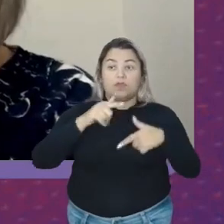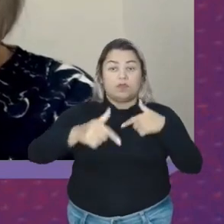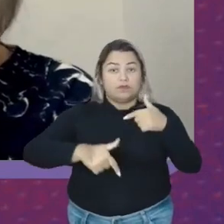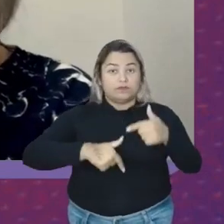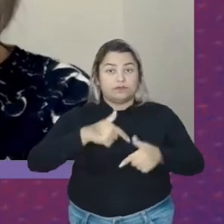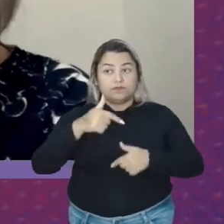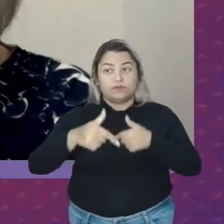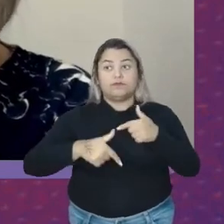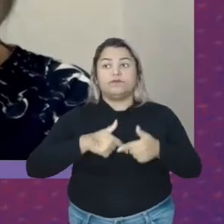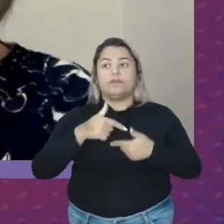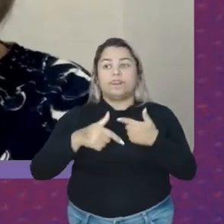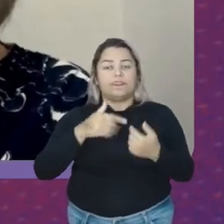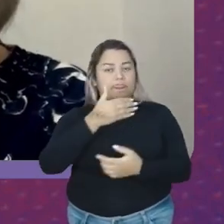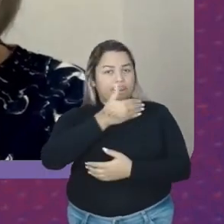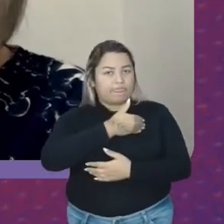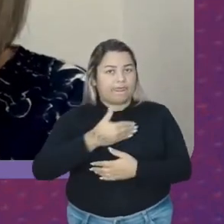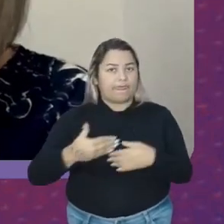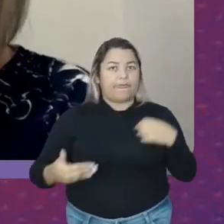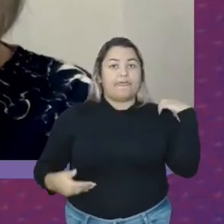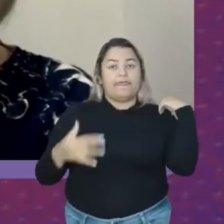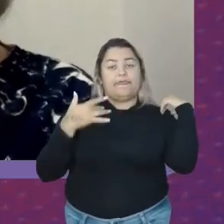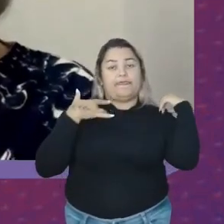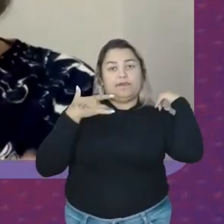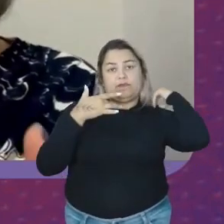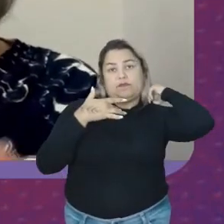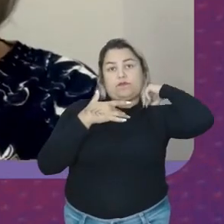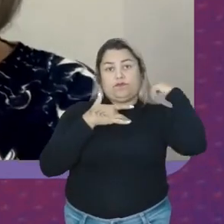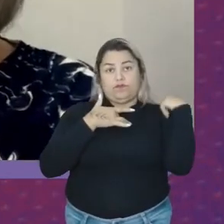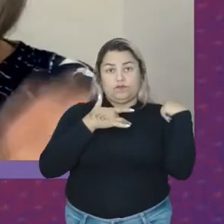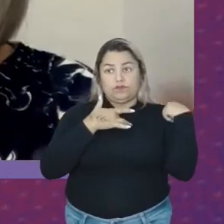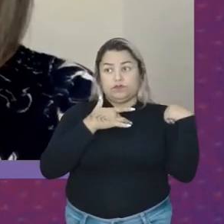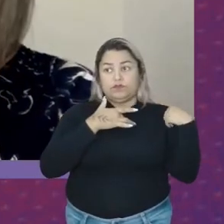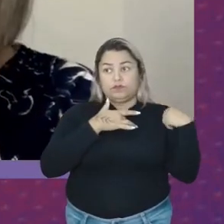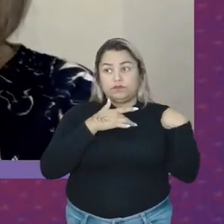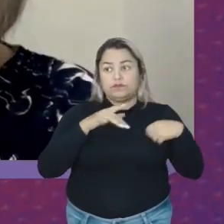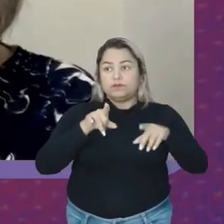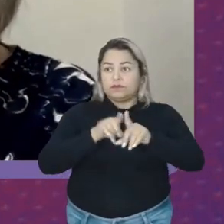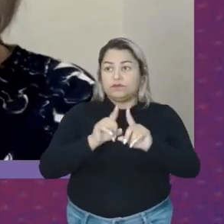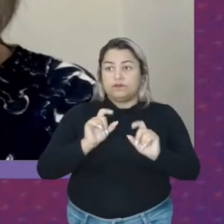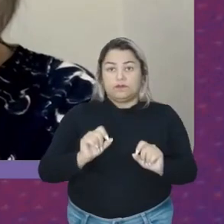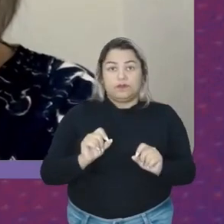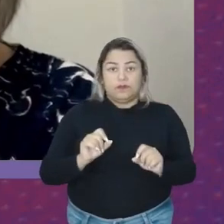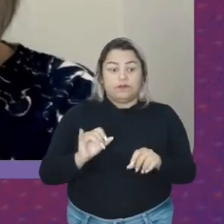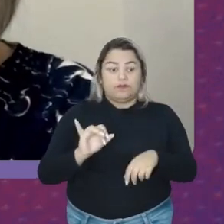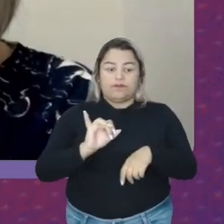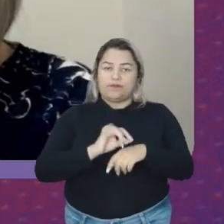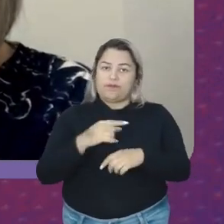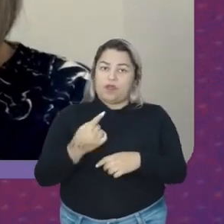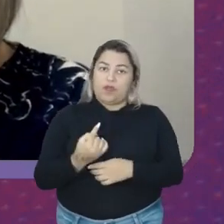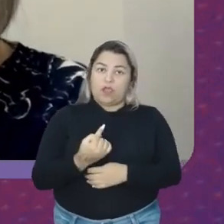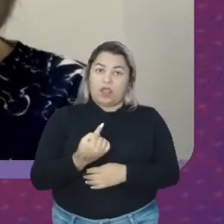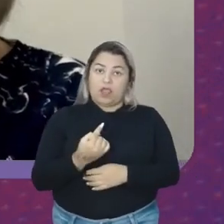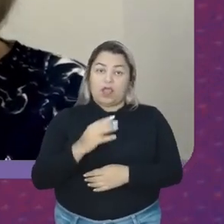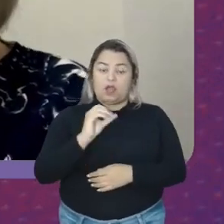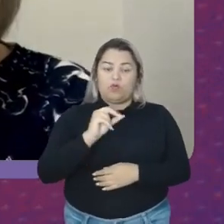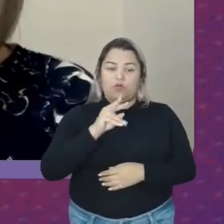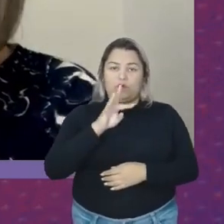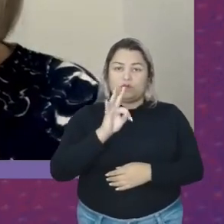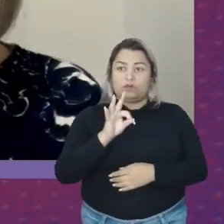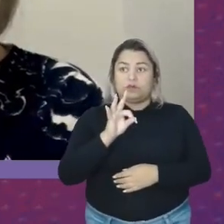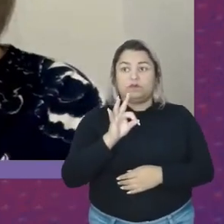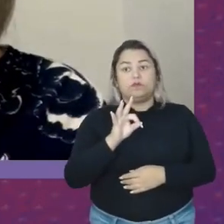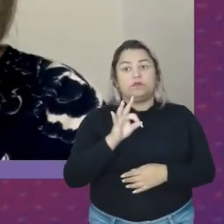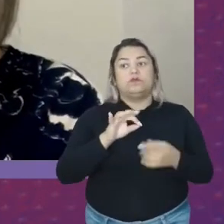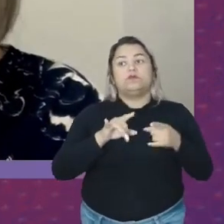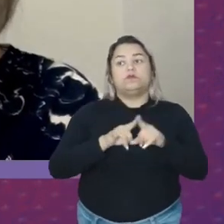das Trabalhadoras Públicas em Saúde. Eu fui dirigente da Central Única dos Trabalhadores e